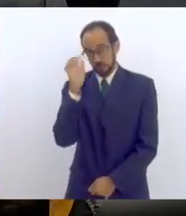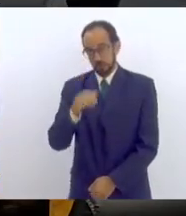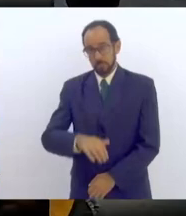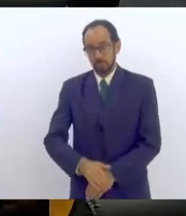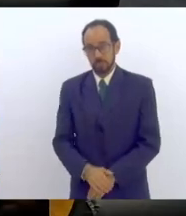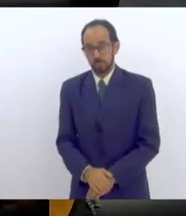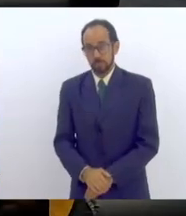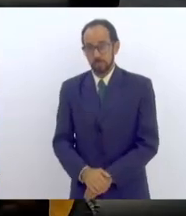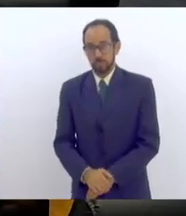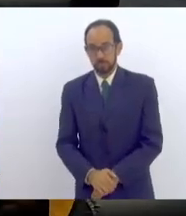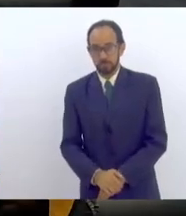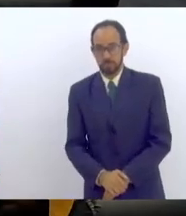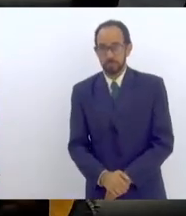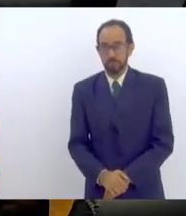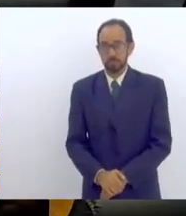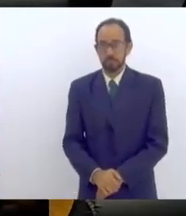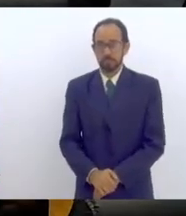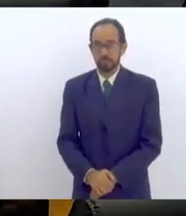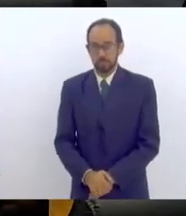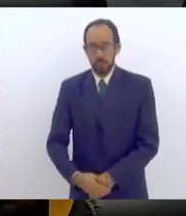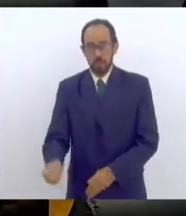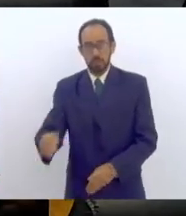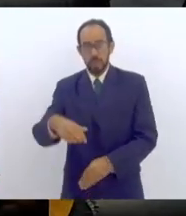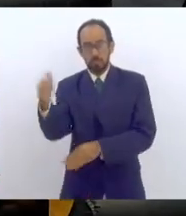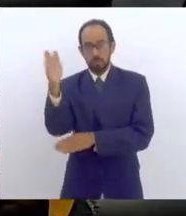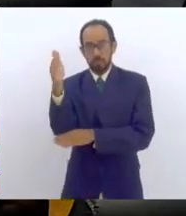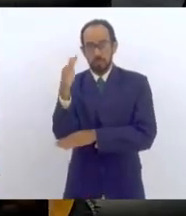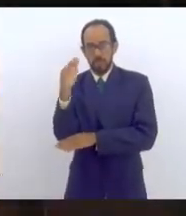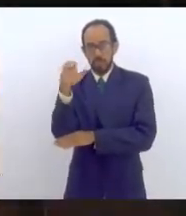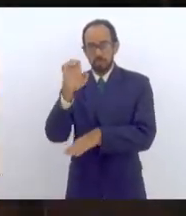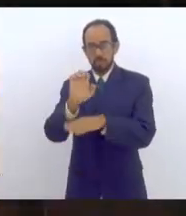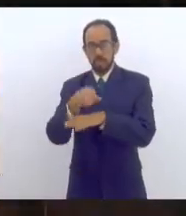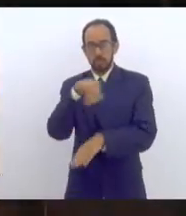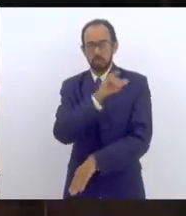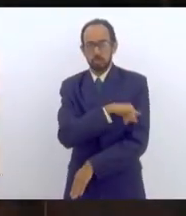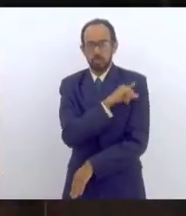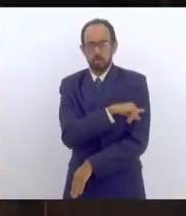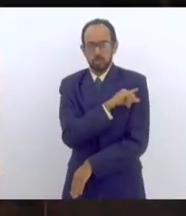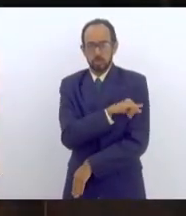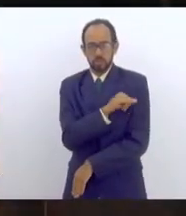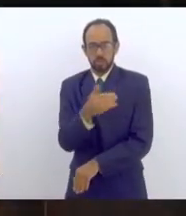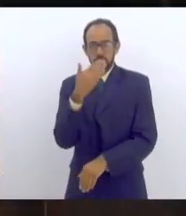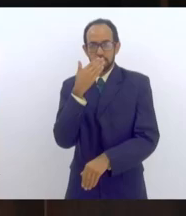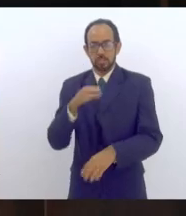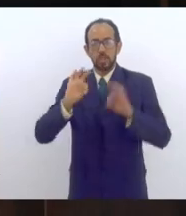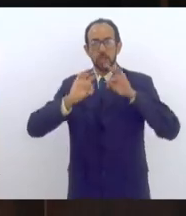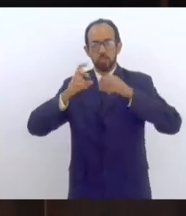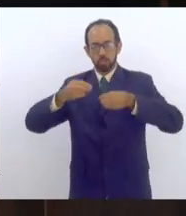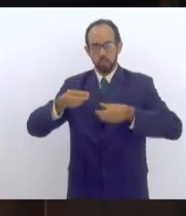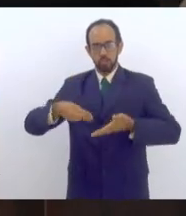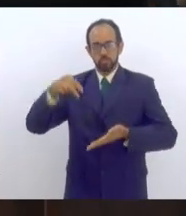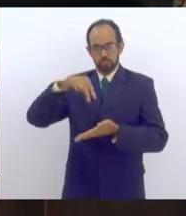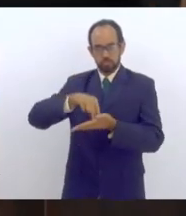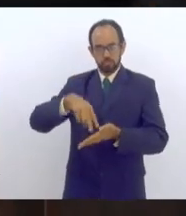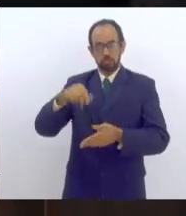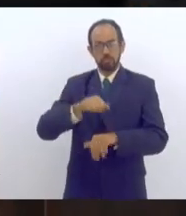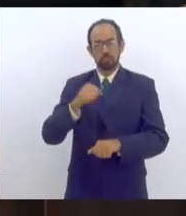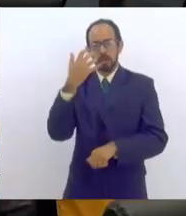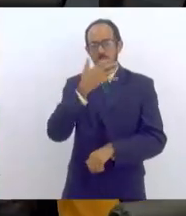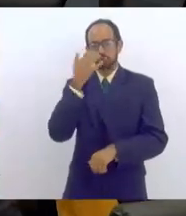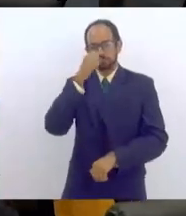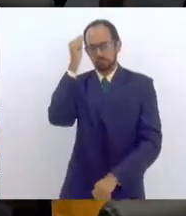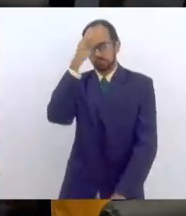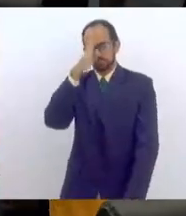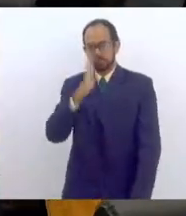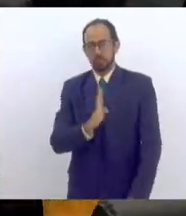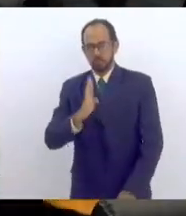Para o hasteamento da bandeira nacional do Estado do Rio de Janeiro, solicito a todos que se coloquem em posição de respeito para a execução do hino nacional.